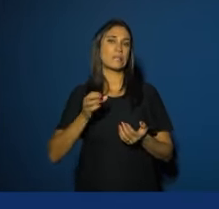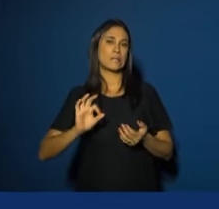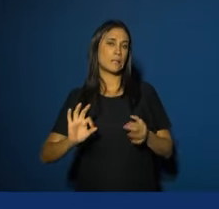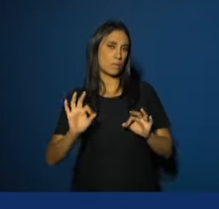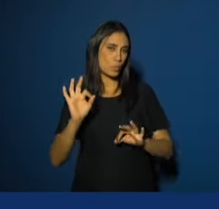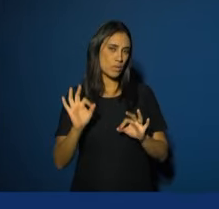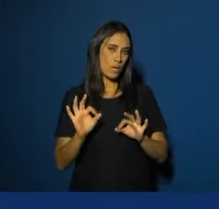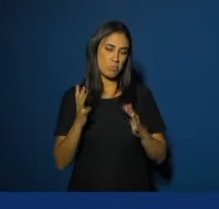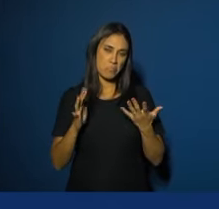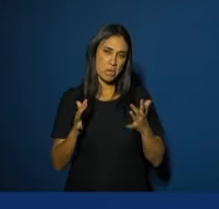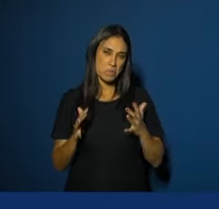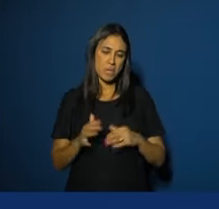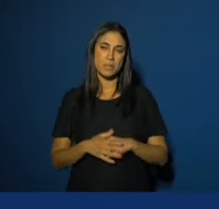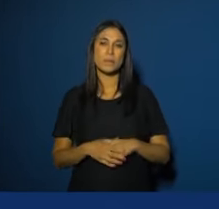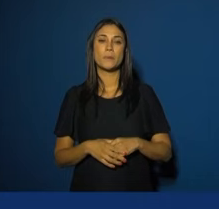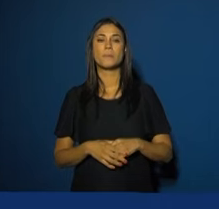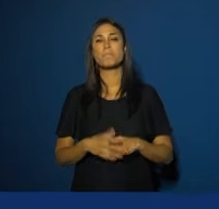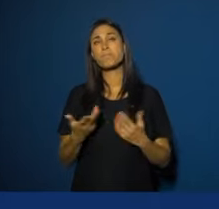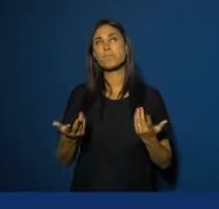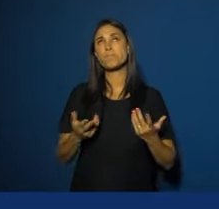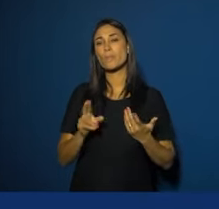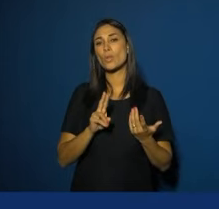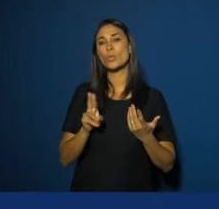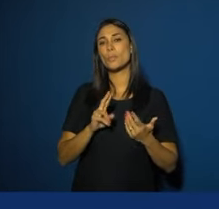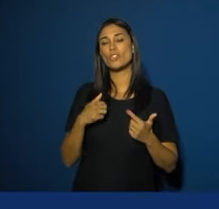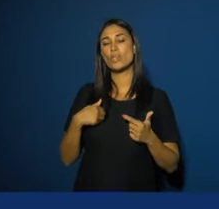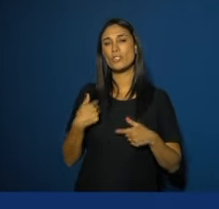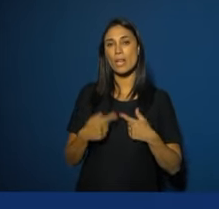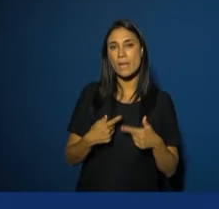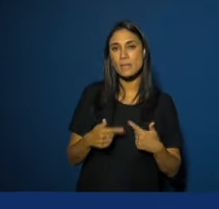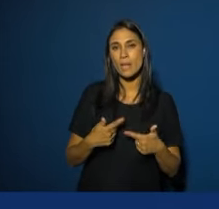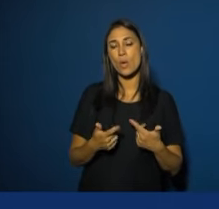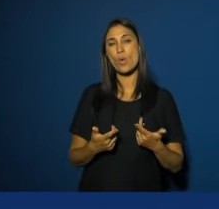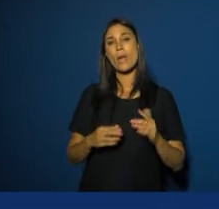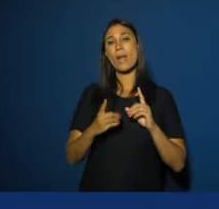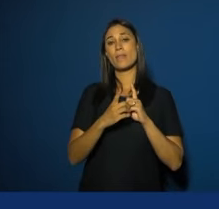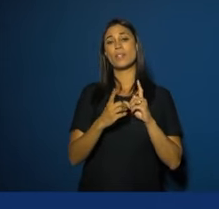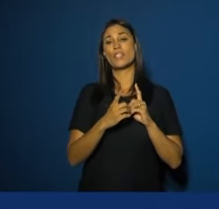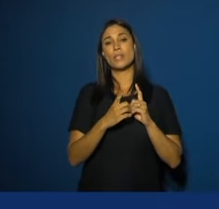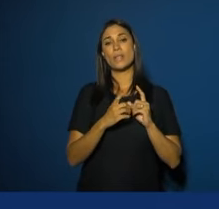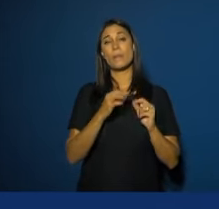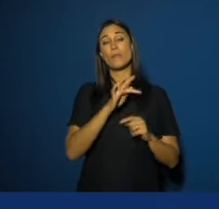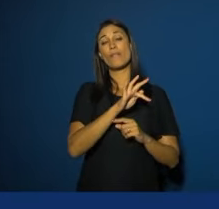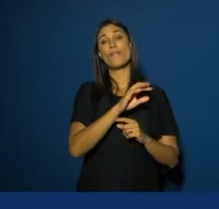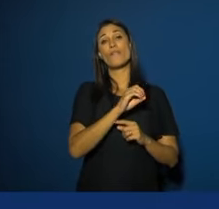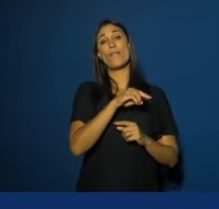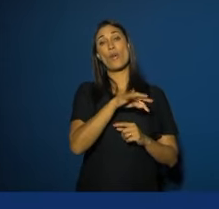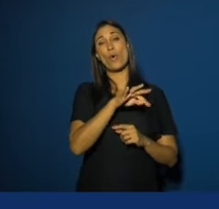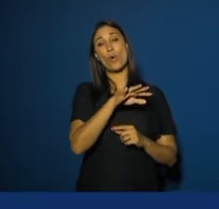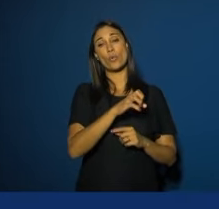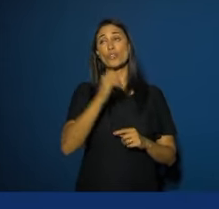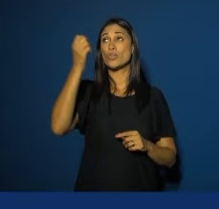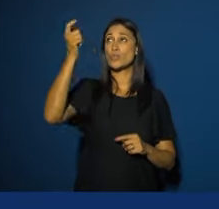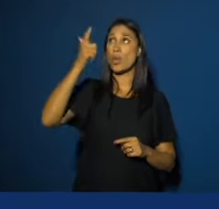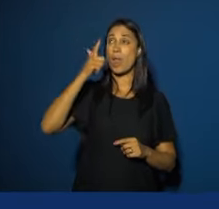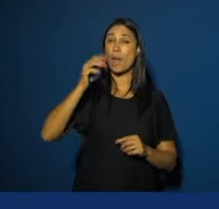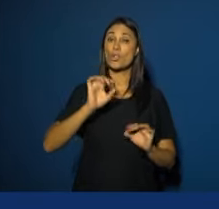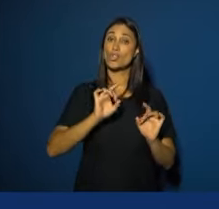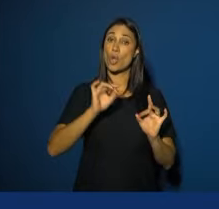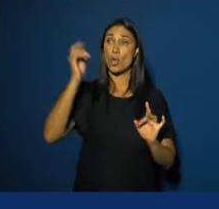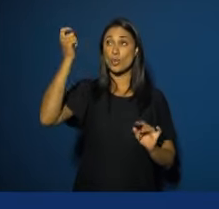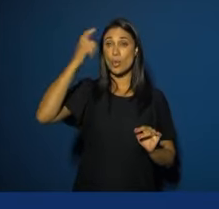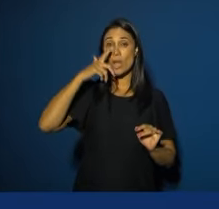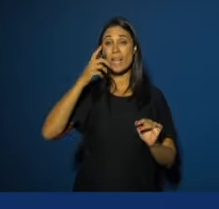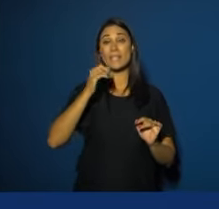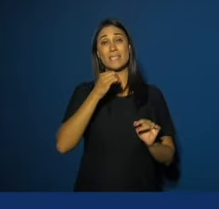60% de, vamos chamar assim, de geração atendidas por fontes renováveis solar, só solar, né? Se você